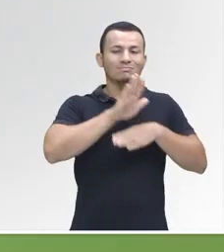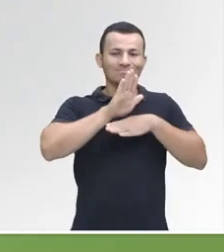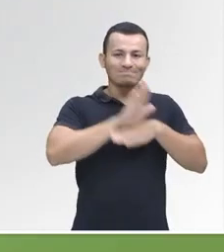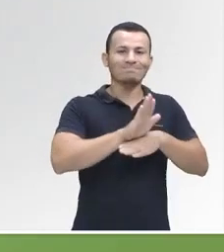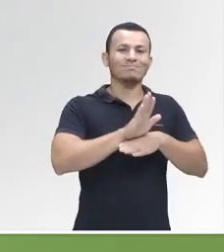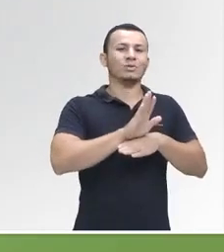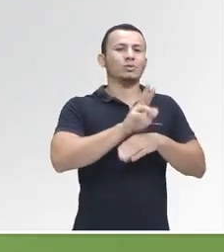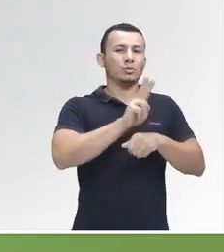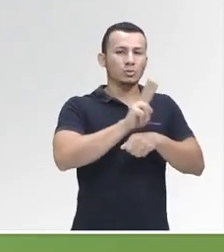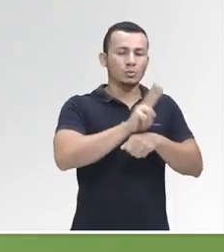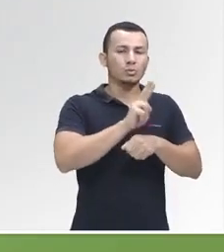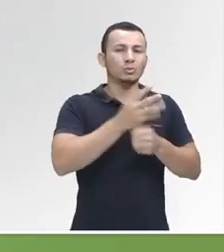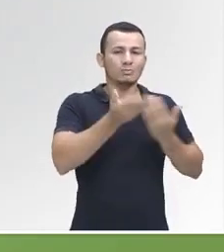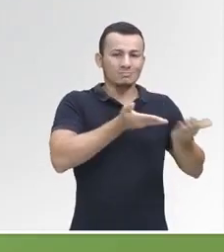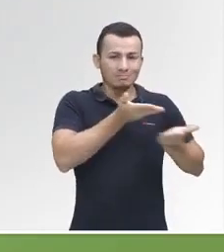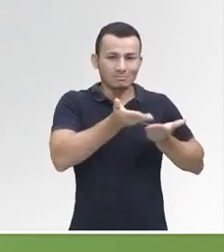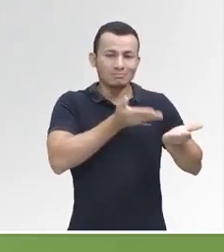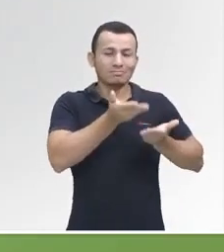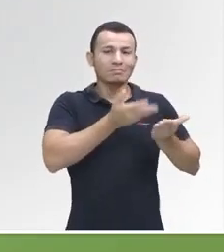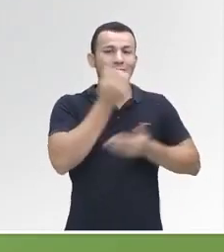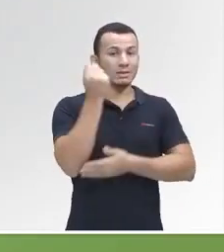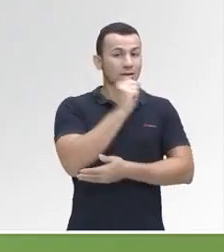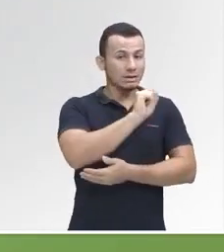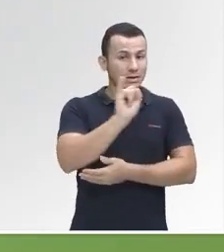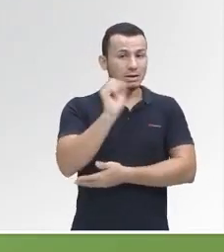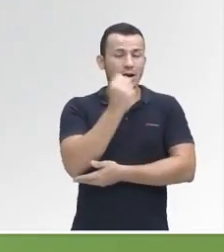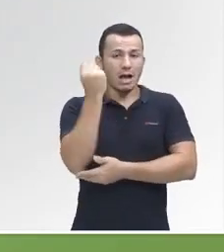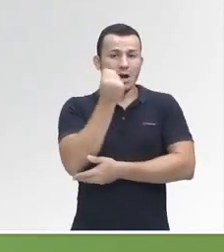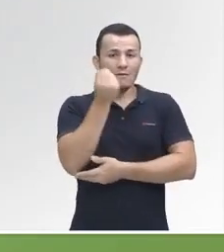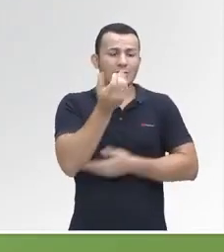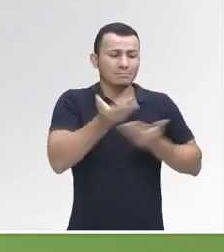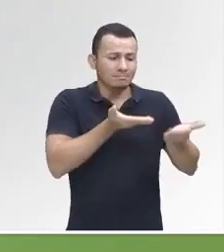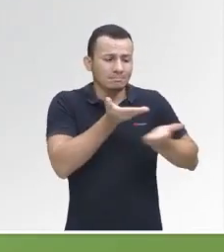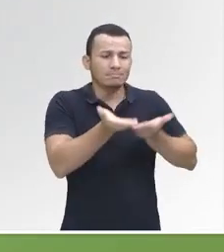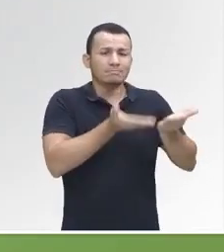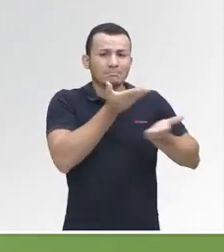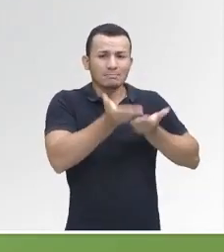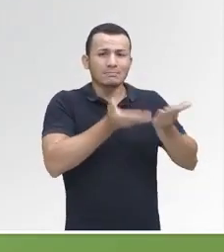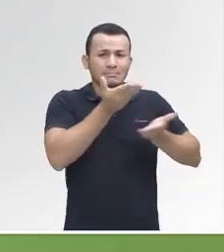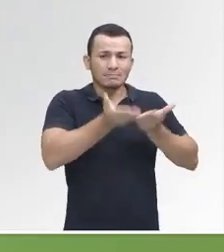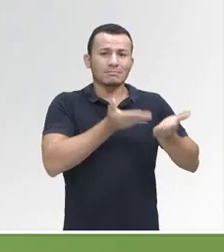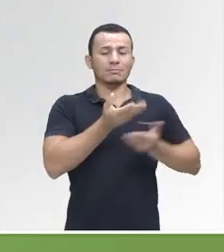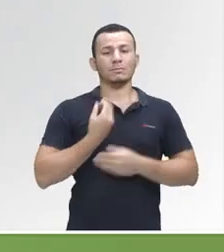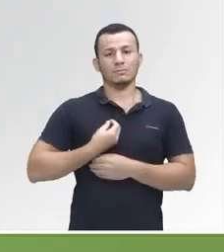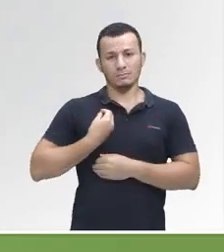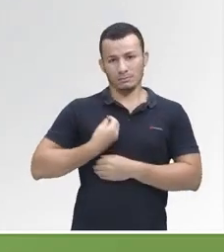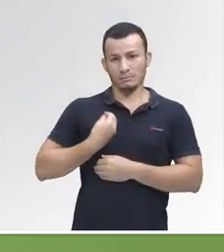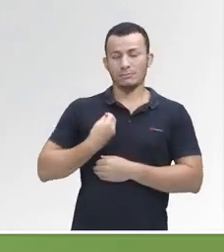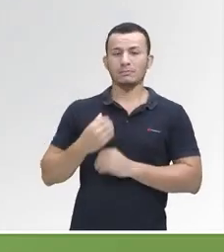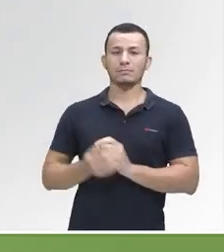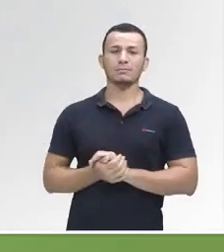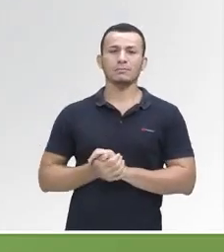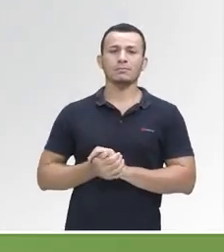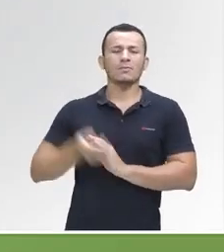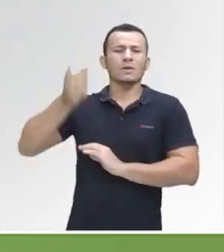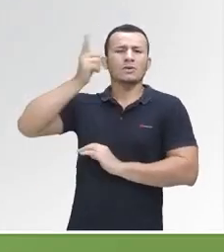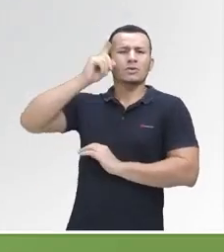muito grave o acidente, com que ela fique viva. No dia a dia, pode ocorrer acidentes